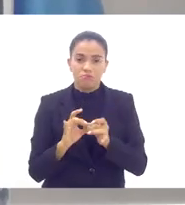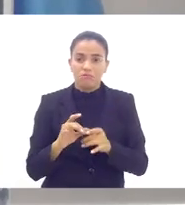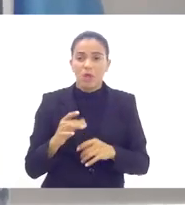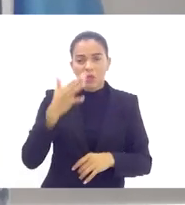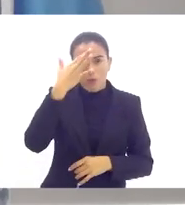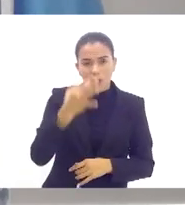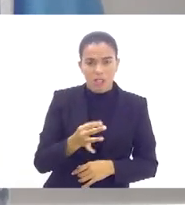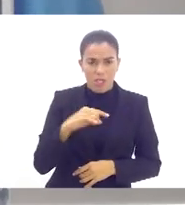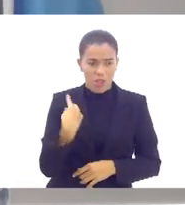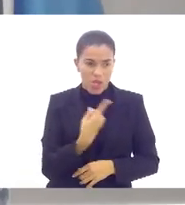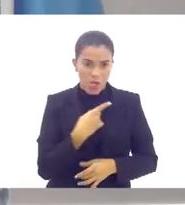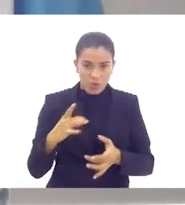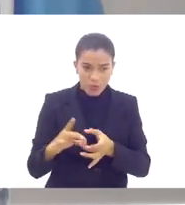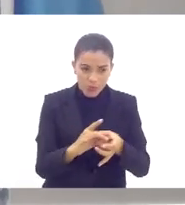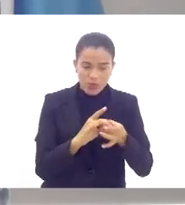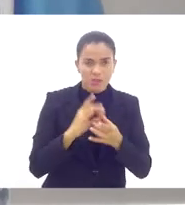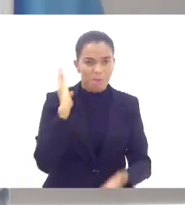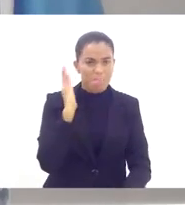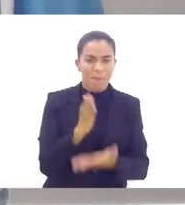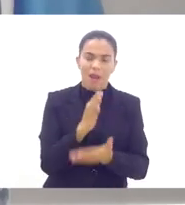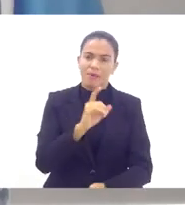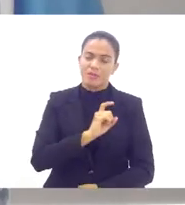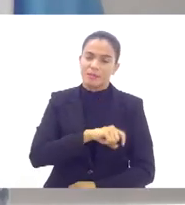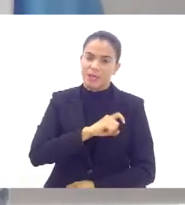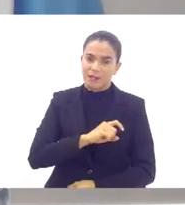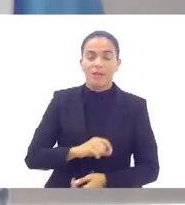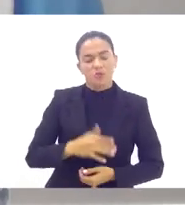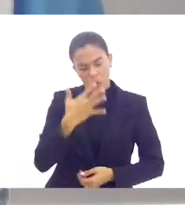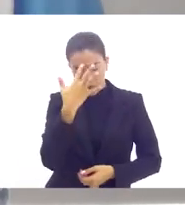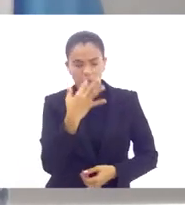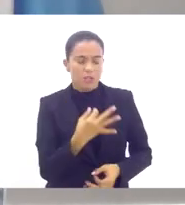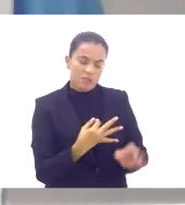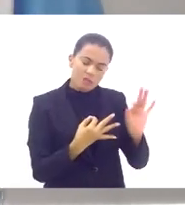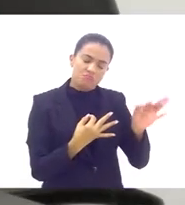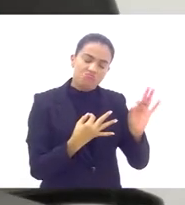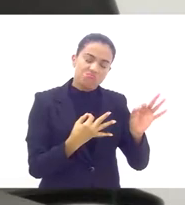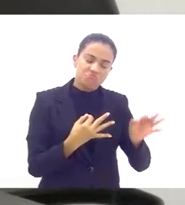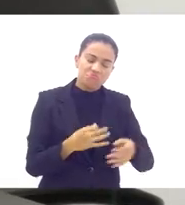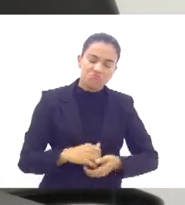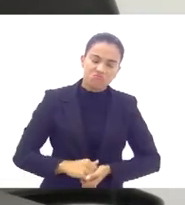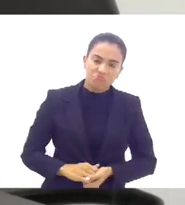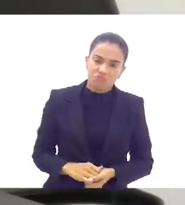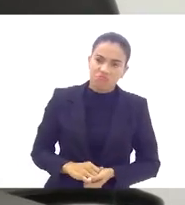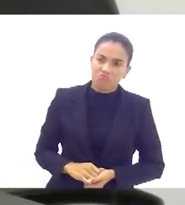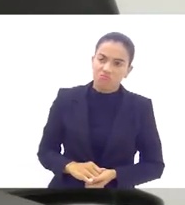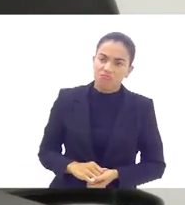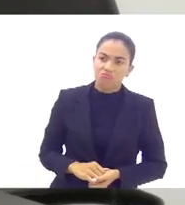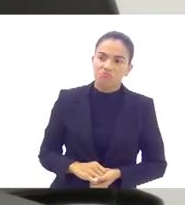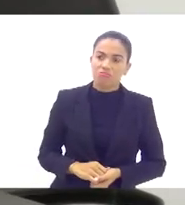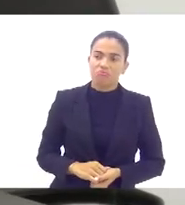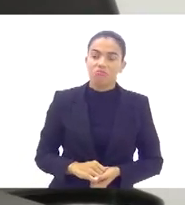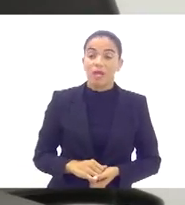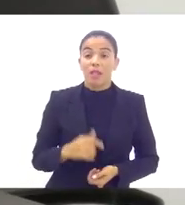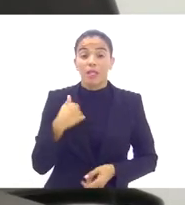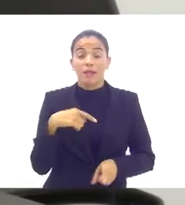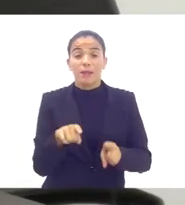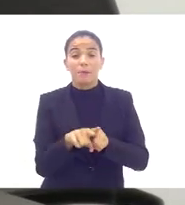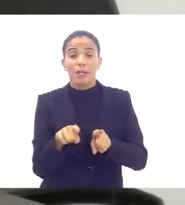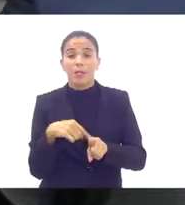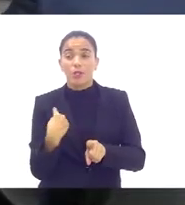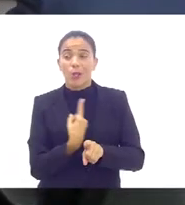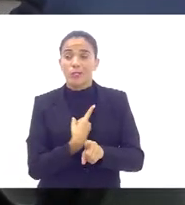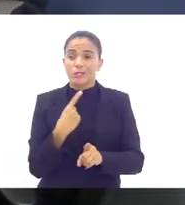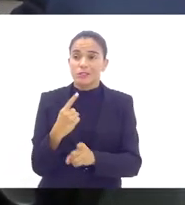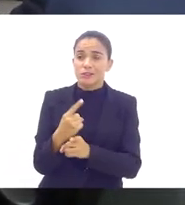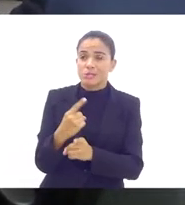gente unido, a gente vai parar com essa sacanagem que está acontecendo nos Estados Unidos. Entendeu? É, o que a gente também identifica... É,